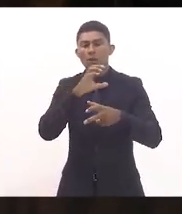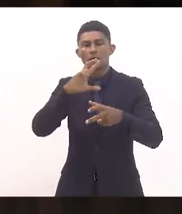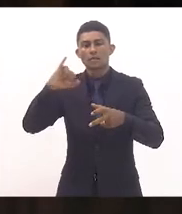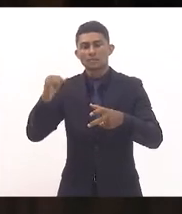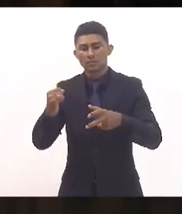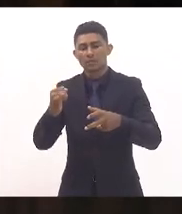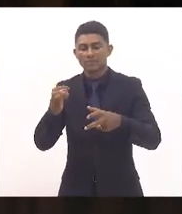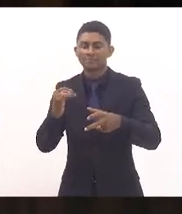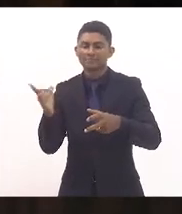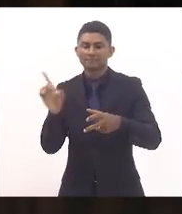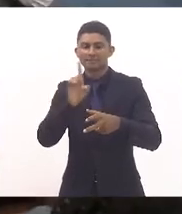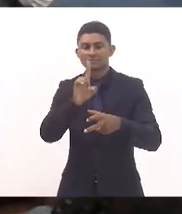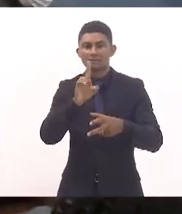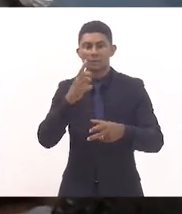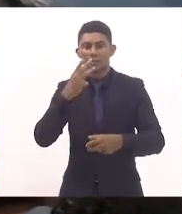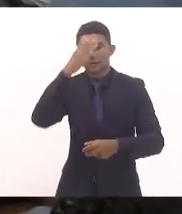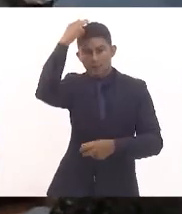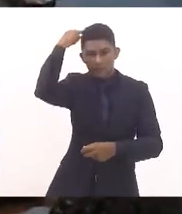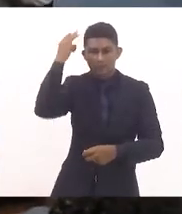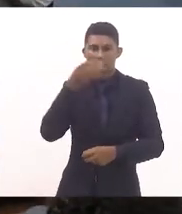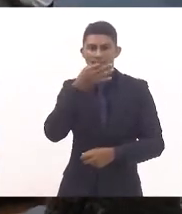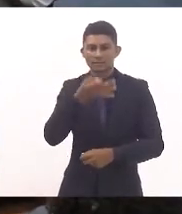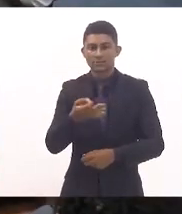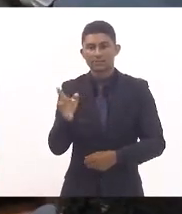deputado Márcio Pacheco.